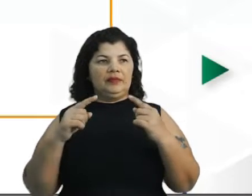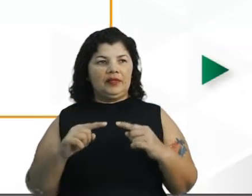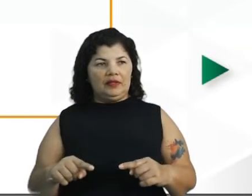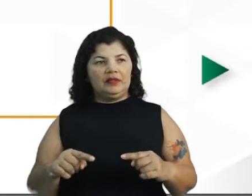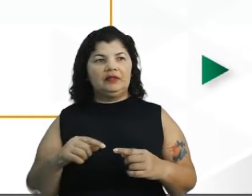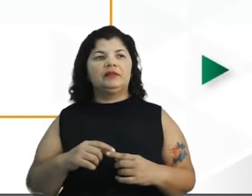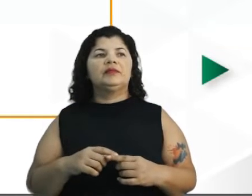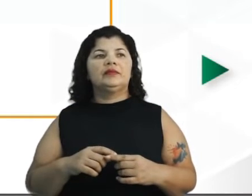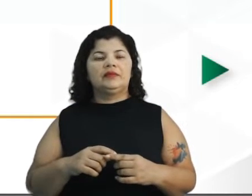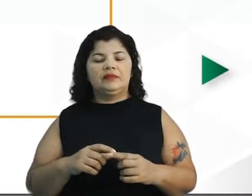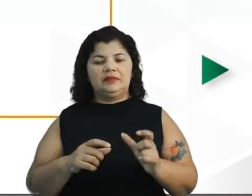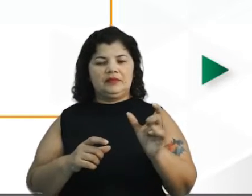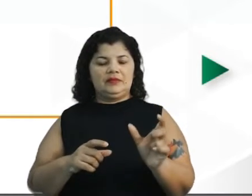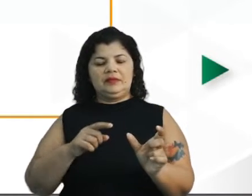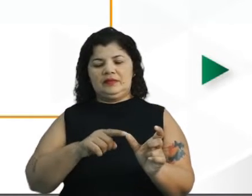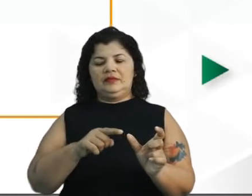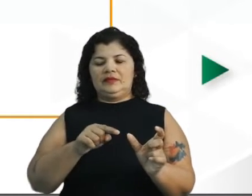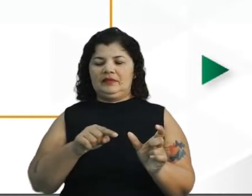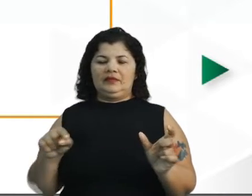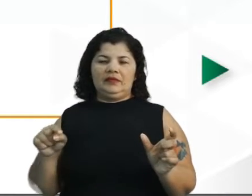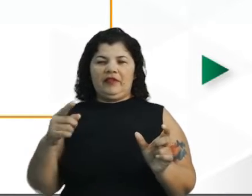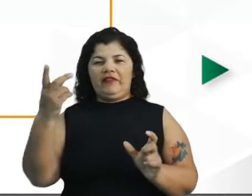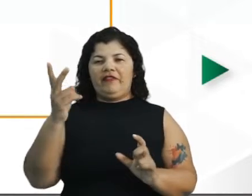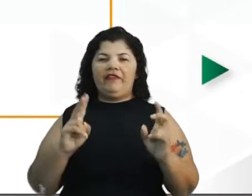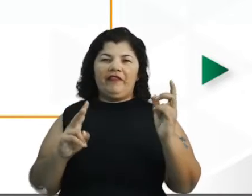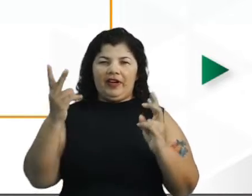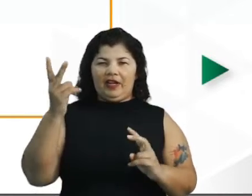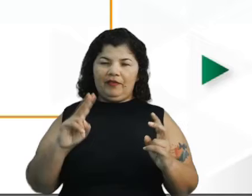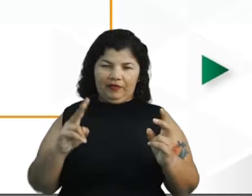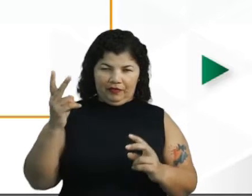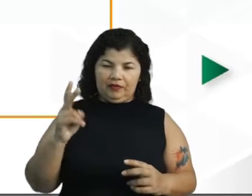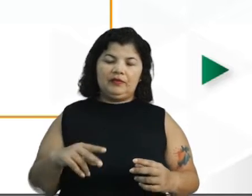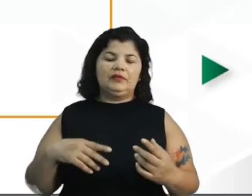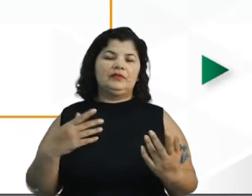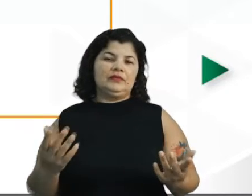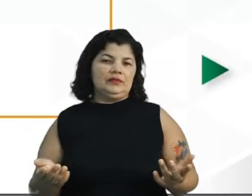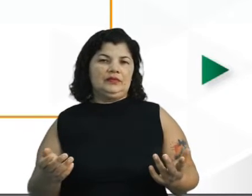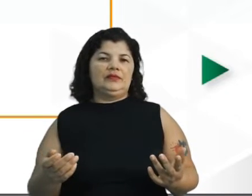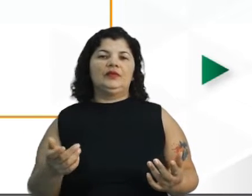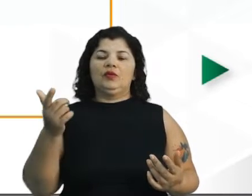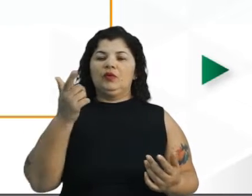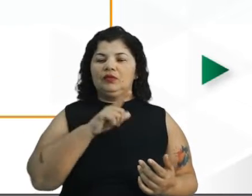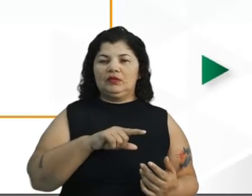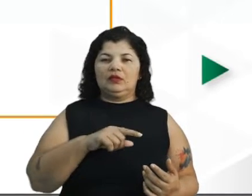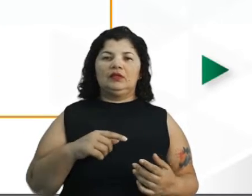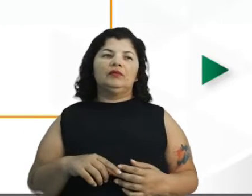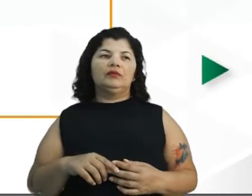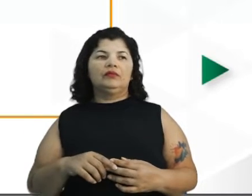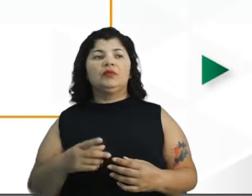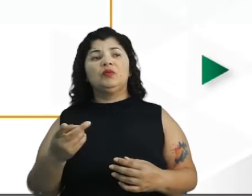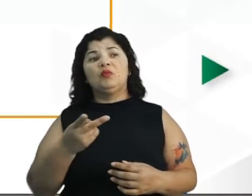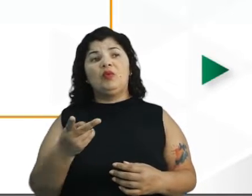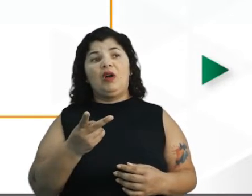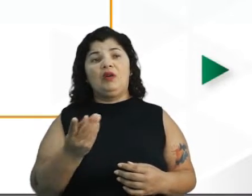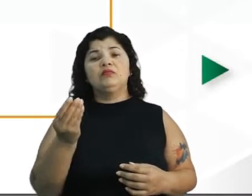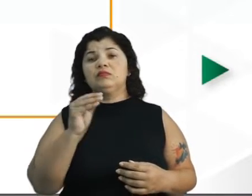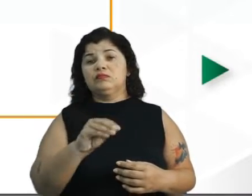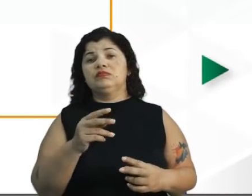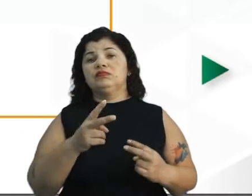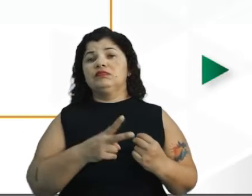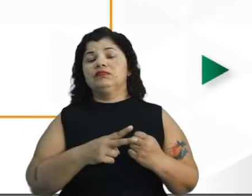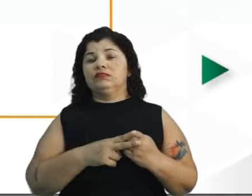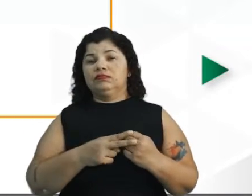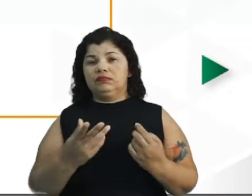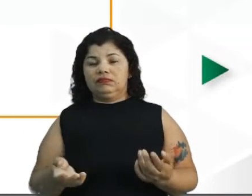dance frevo. Eu consigo dançar frevo, né? Seria can ou could. O próximo abaixo